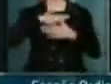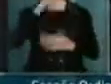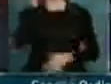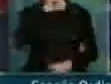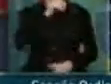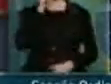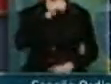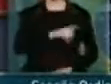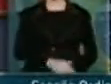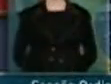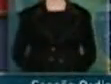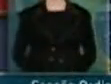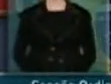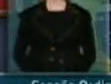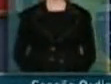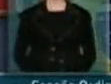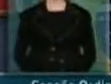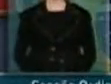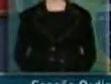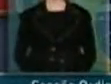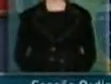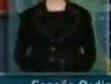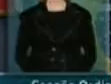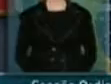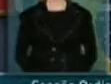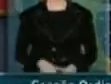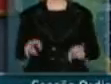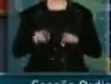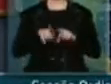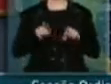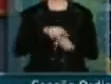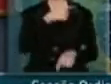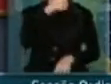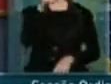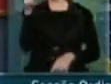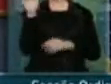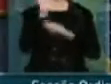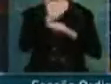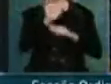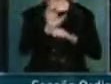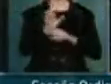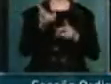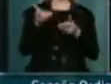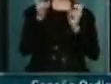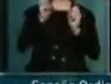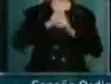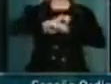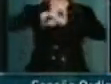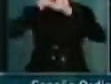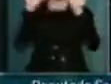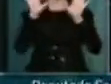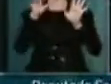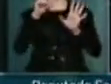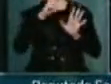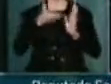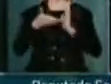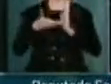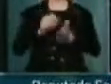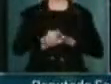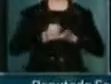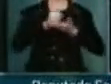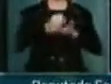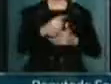isso se sinalize para as outras corporações dos outros estados que a casa que